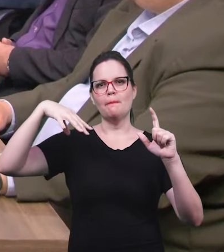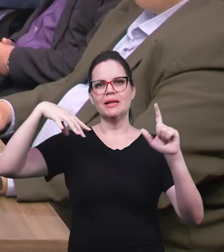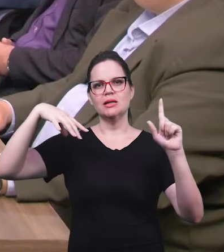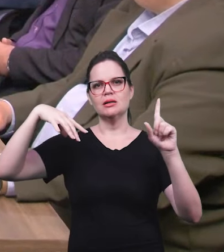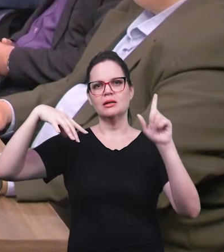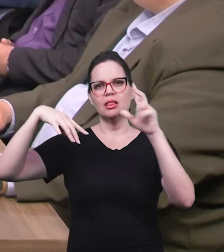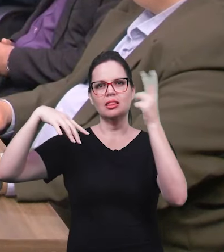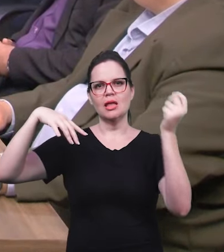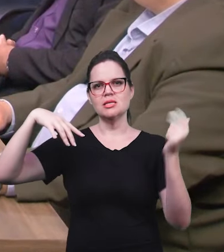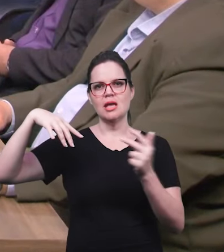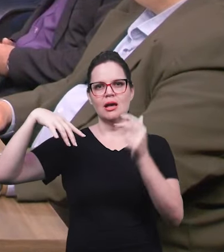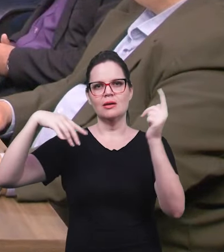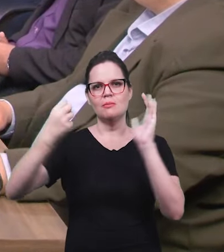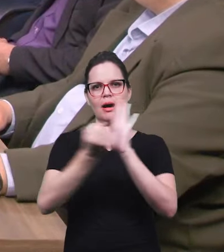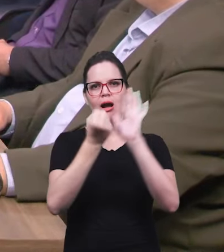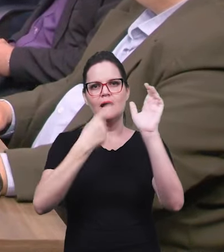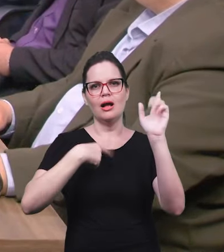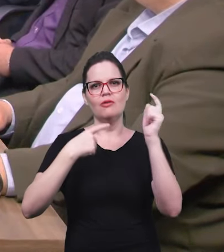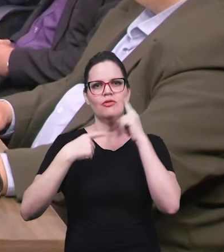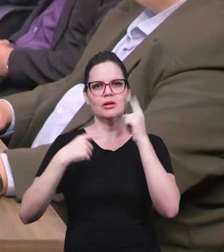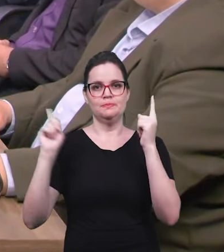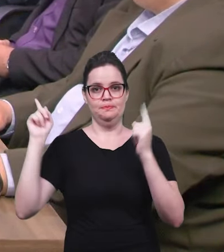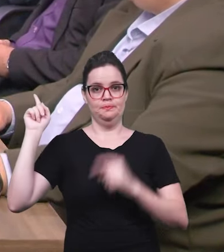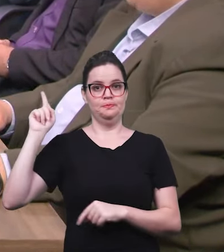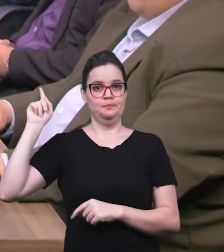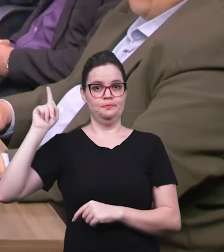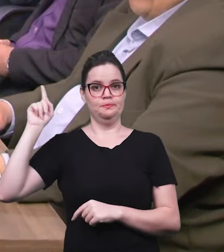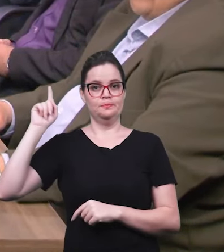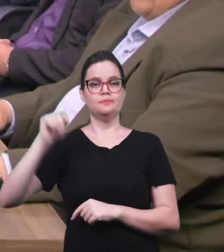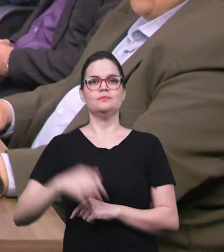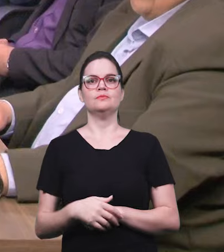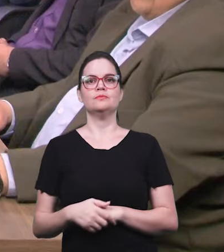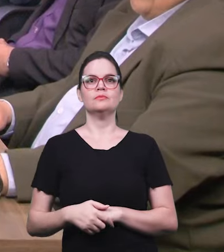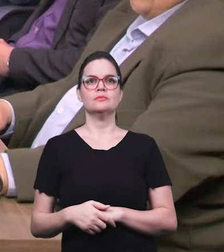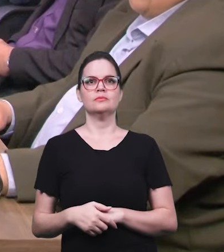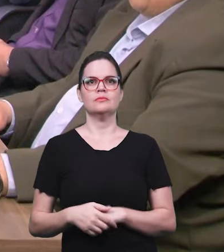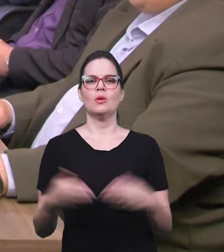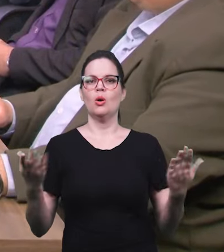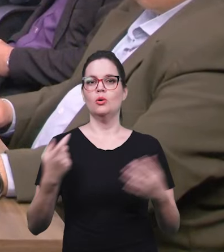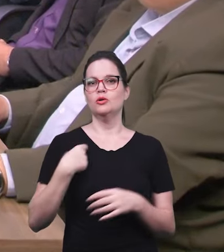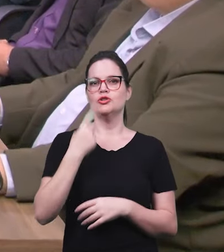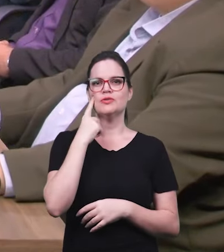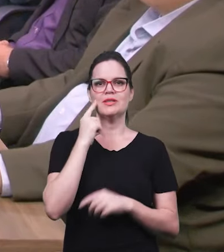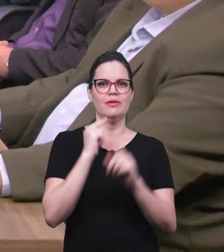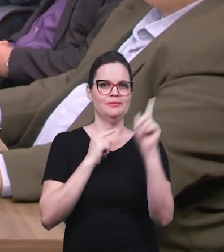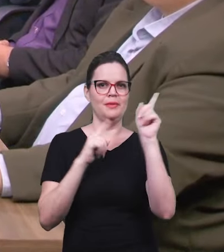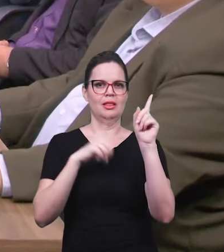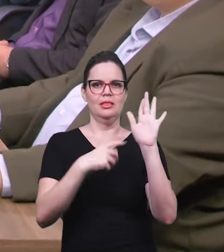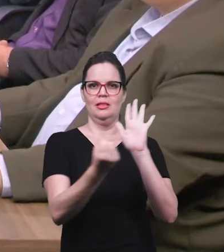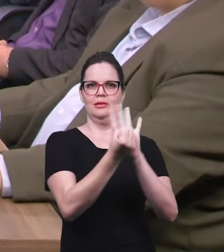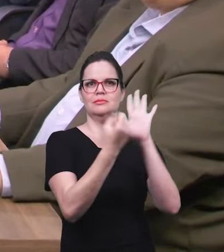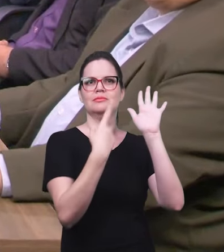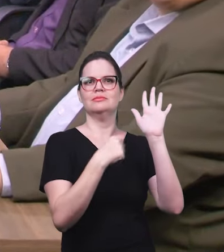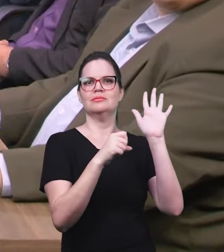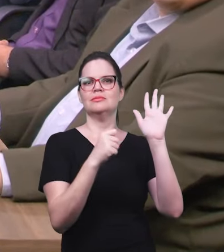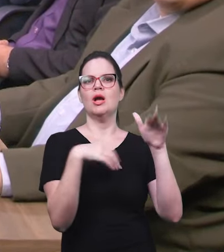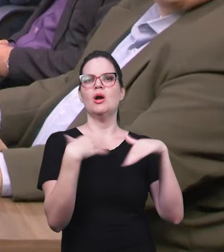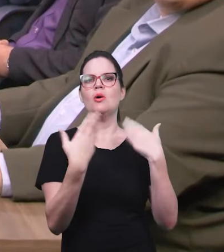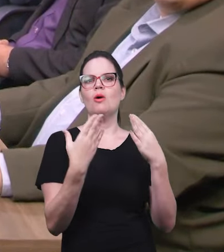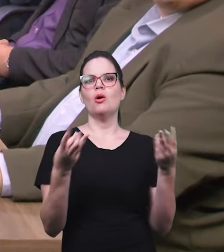tem o selo, né? Hoje você compra um produto eletrodoméstico, vem com esse selo ali, que é o selo que diz como